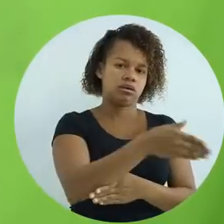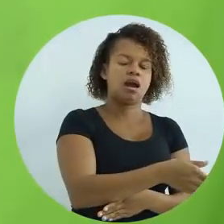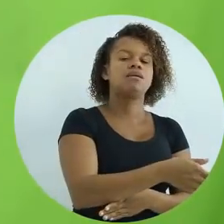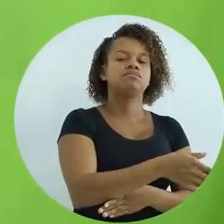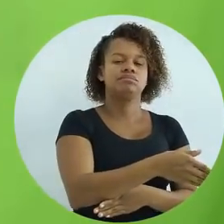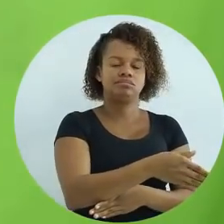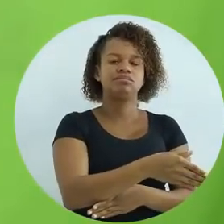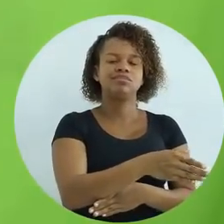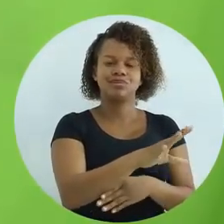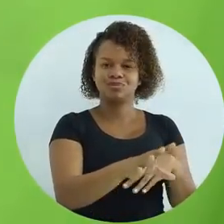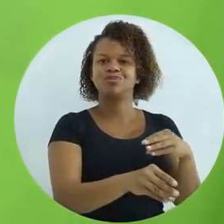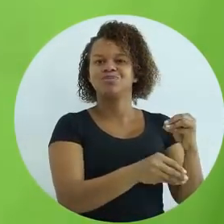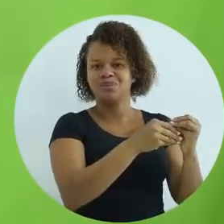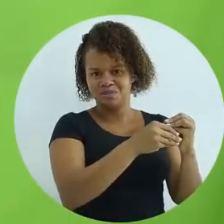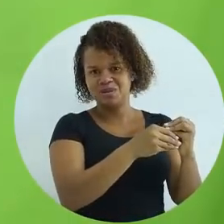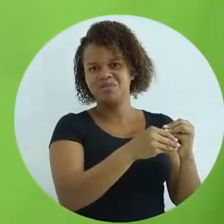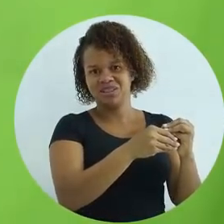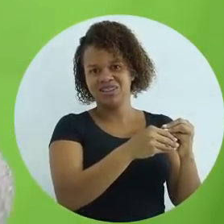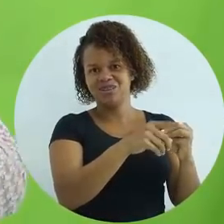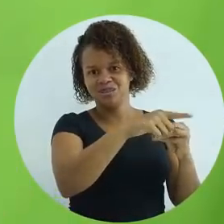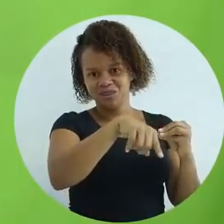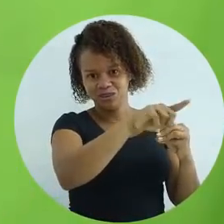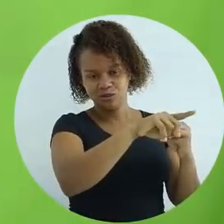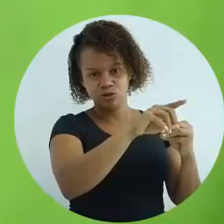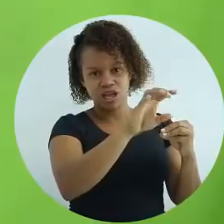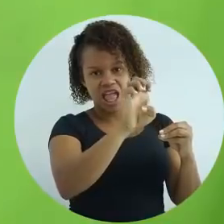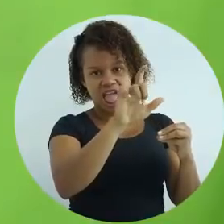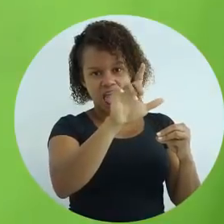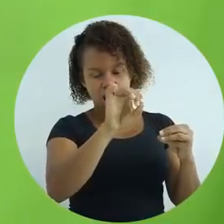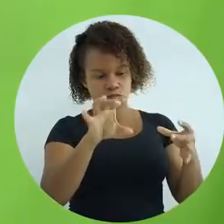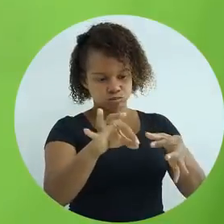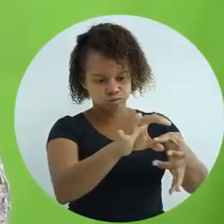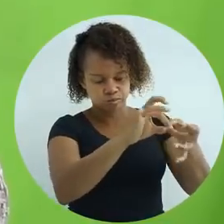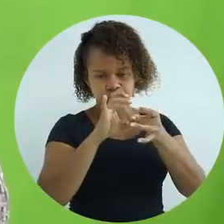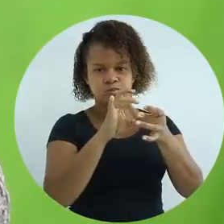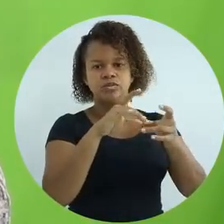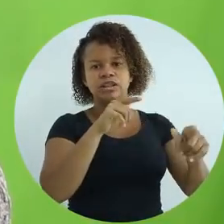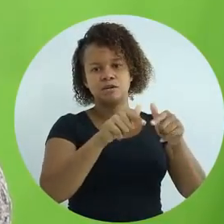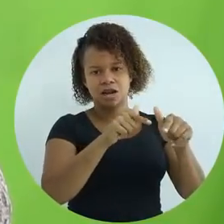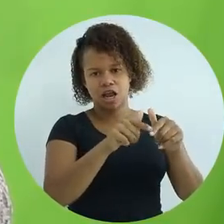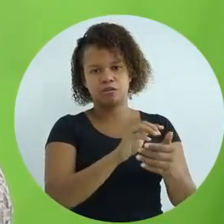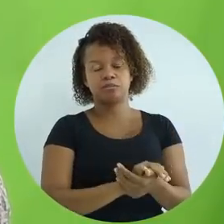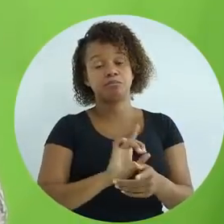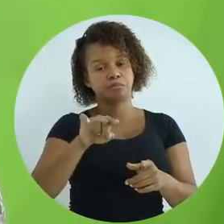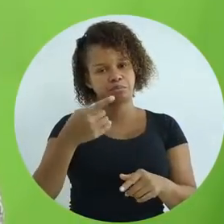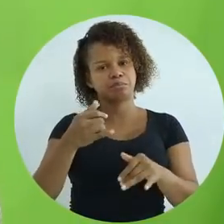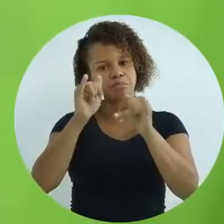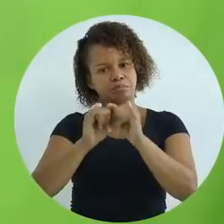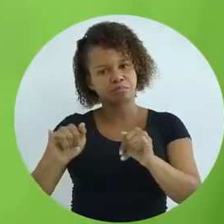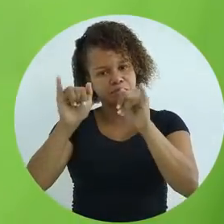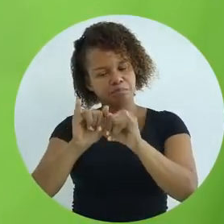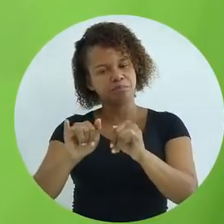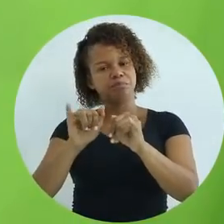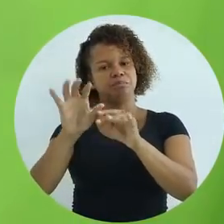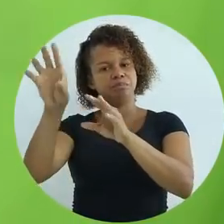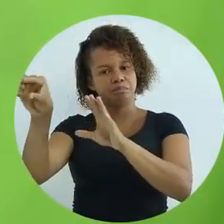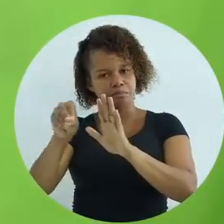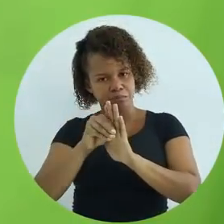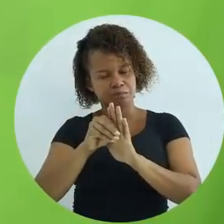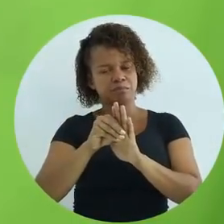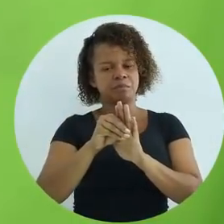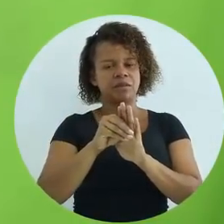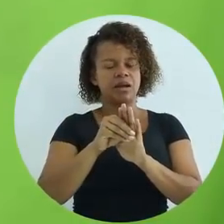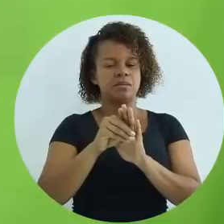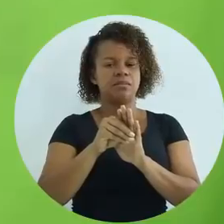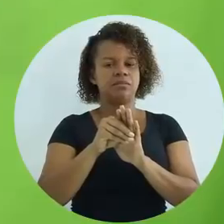adentra pela cadeia de suprimentos para que os outros elos possam trabalhar. Depois que essa informação passa pela cadeia, essas